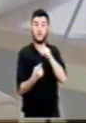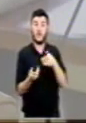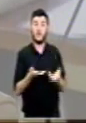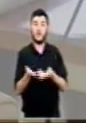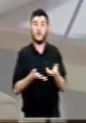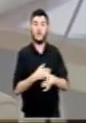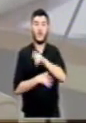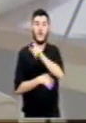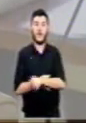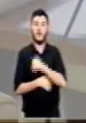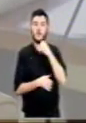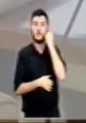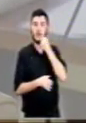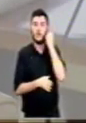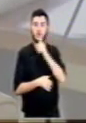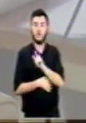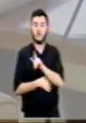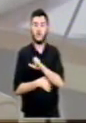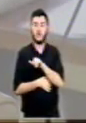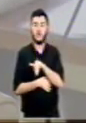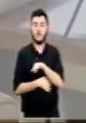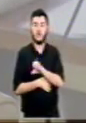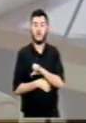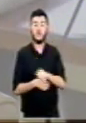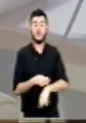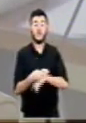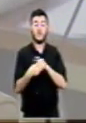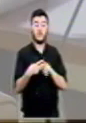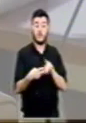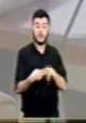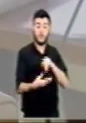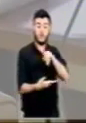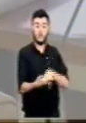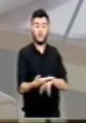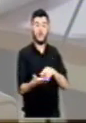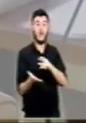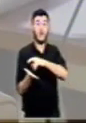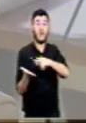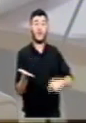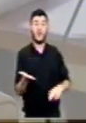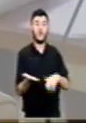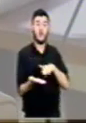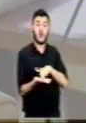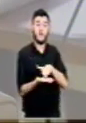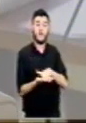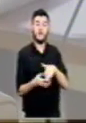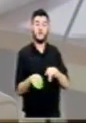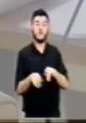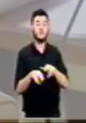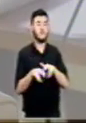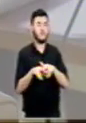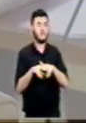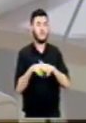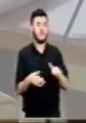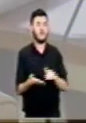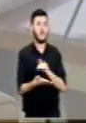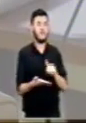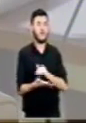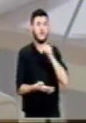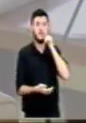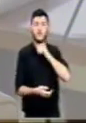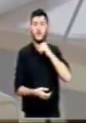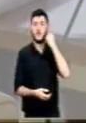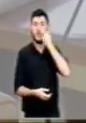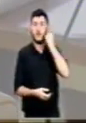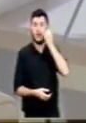não numerado, está em folha 194 dos autos, emitido no interesse do ofício expedido pelo gabinete da senadora da